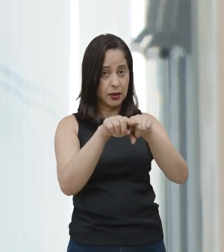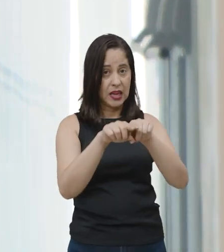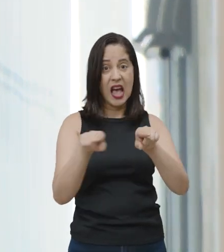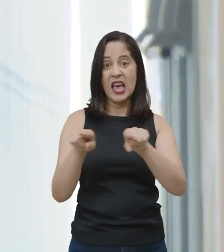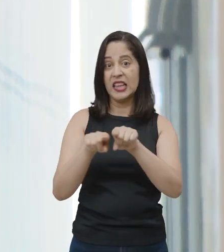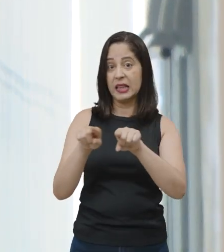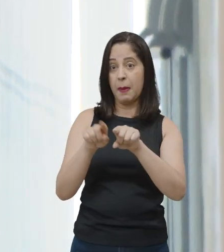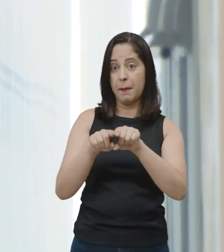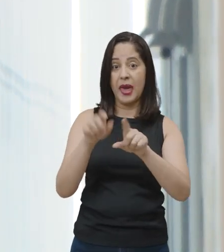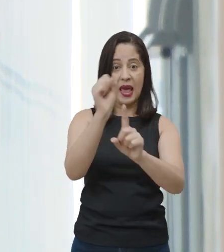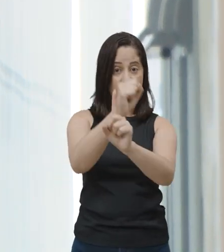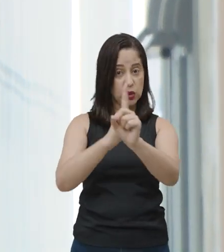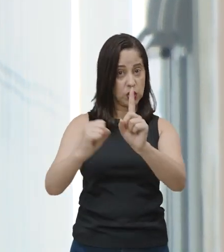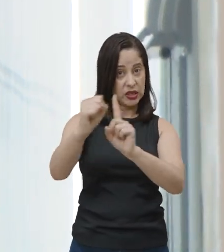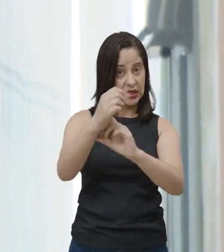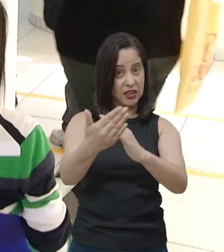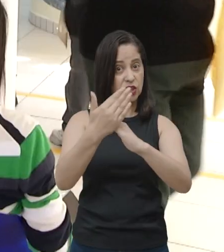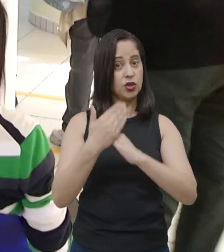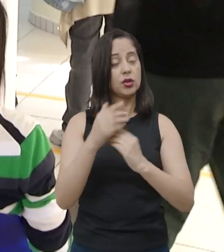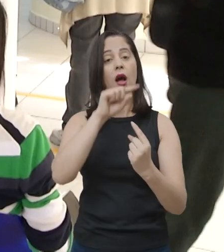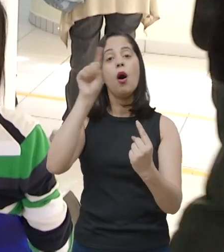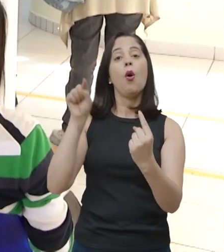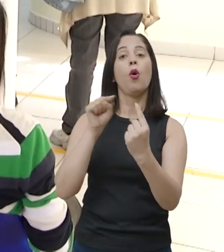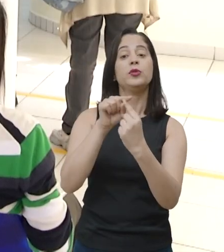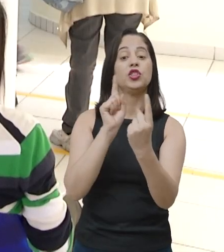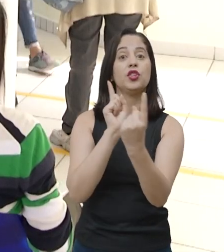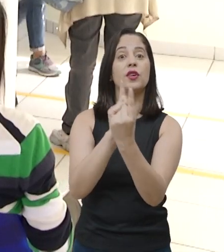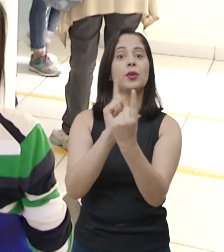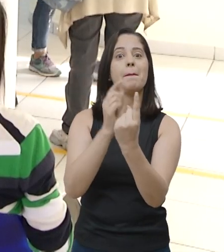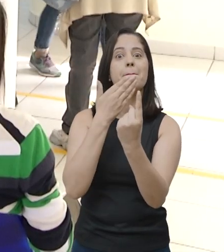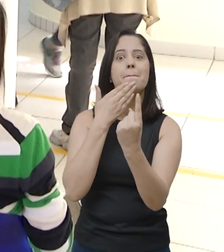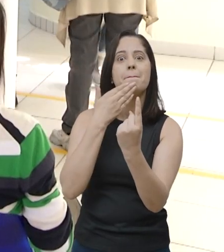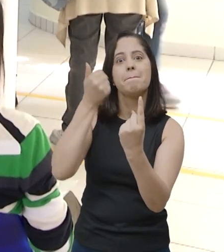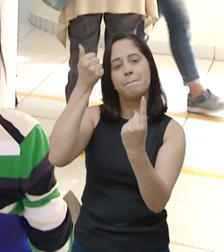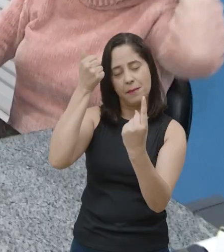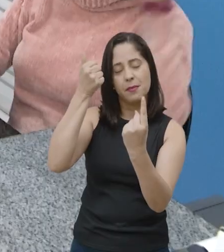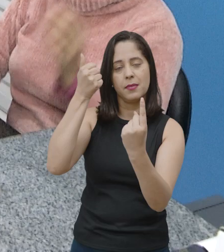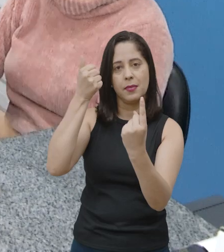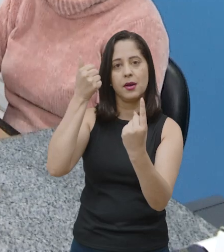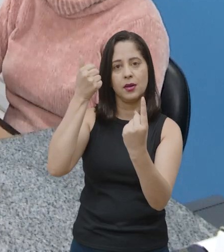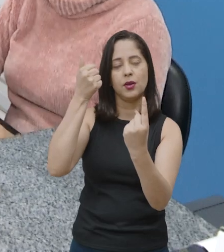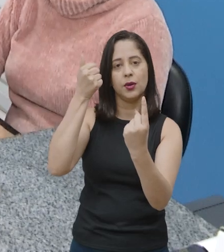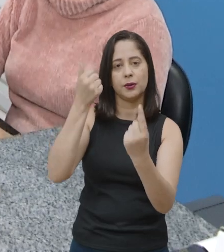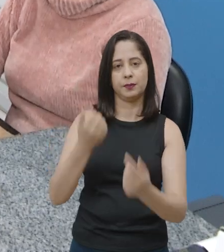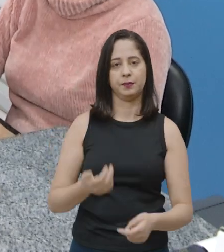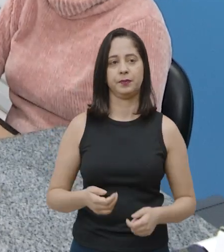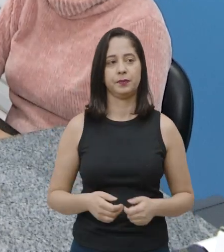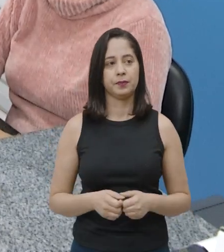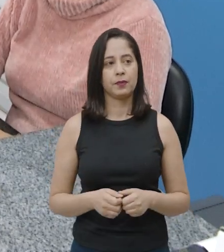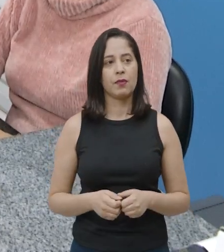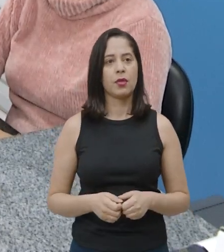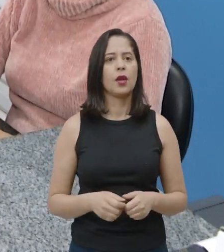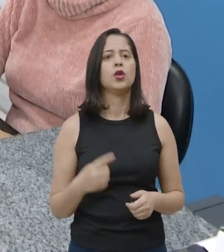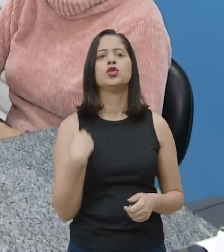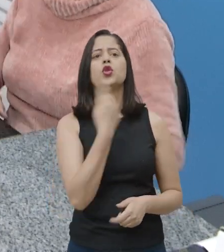uma participação ativa da sociedade, a intenção é ter uma melhoria no atendimento na ponta final da corrente, que é o munícipe.